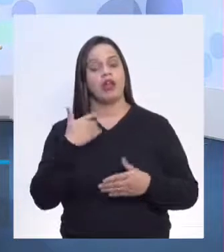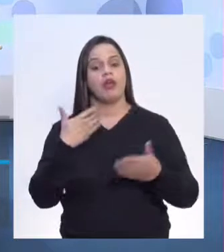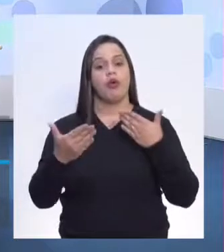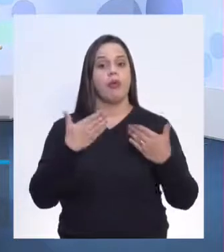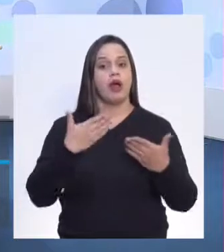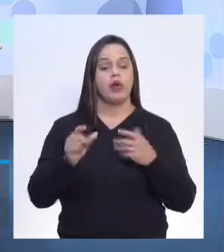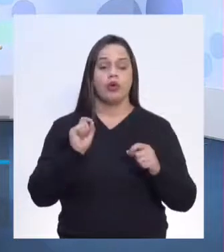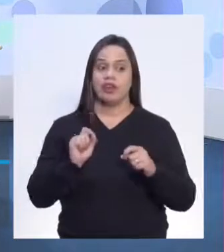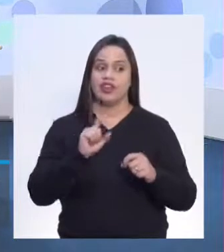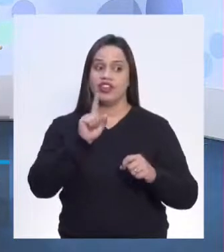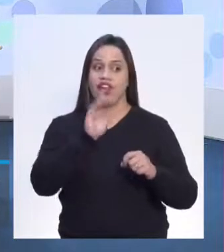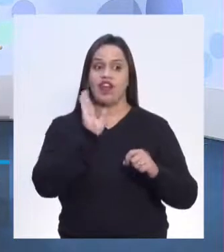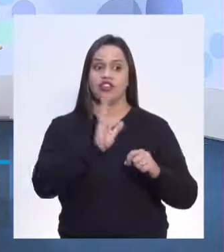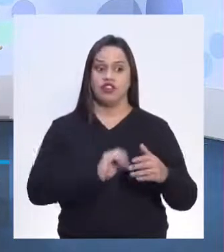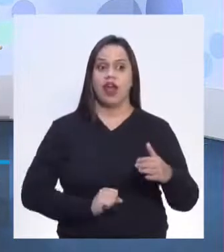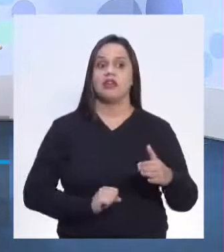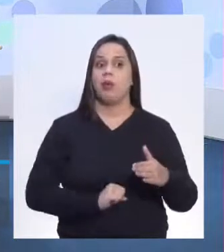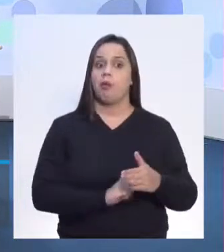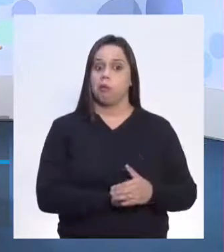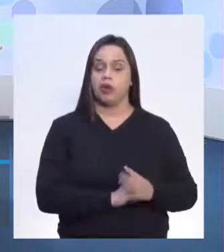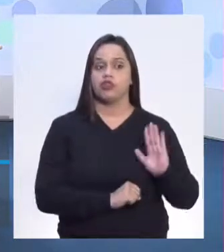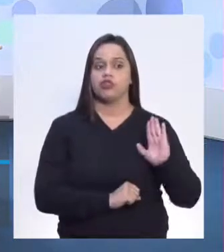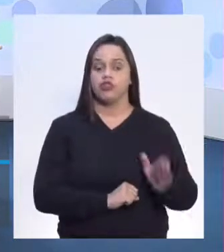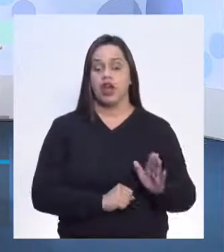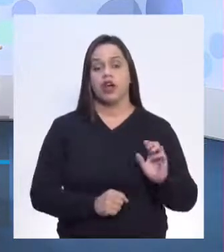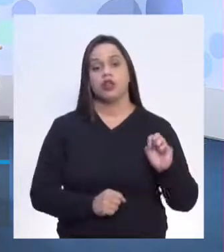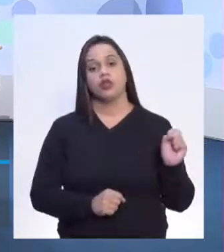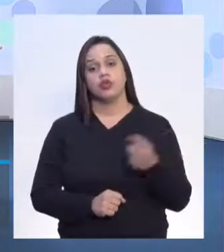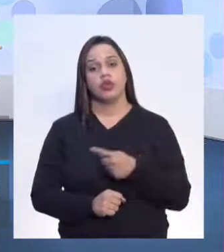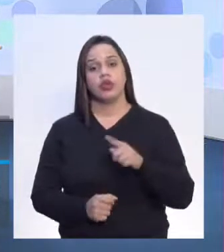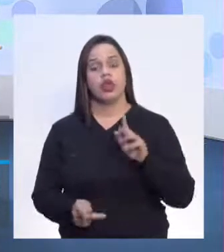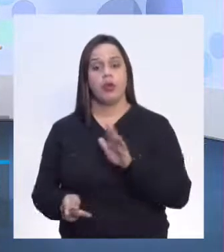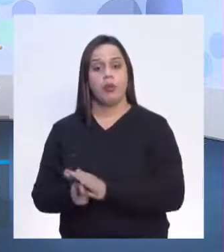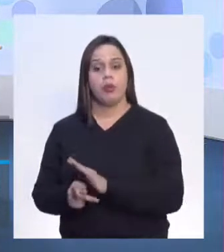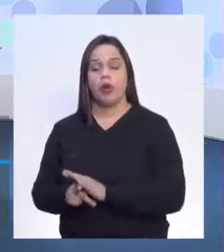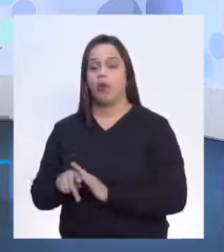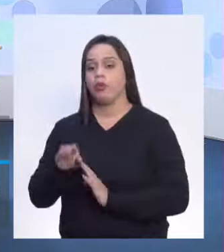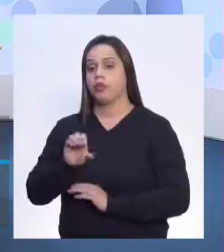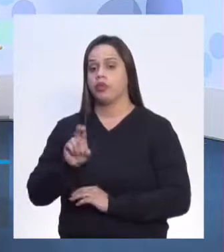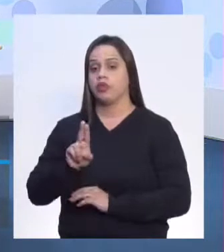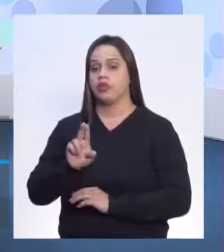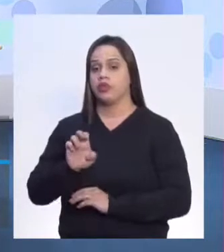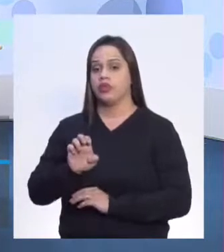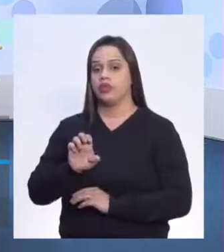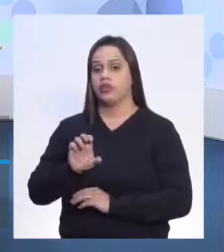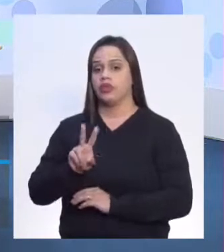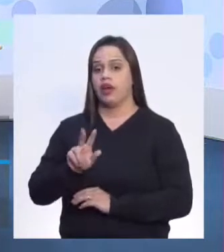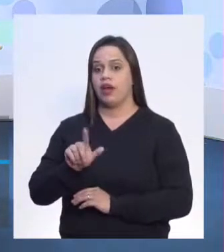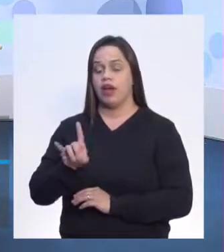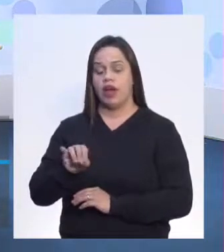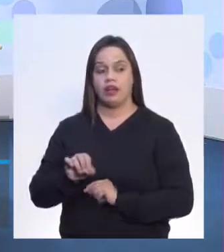mais saciado do que o próprio cevado. Ele comeu tanto...